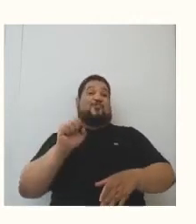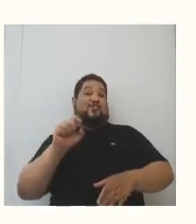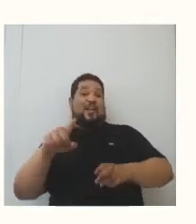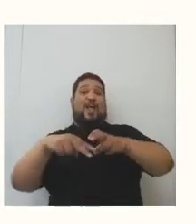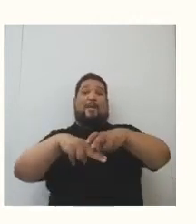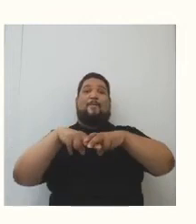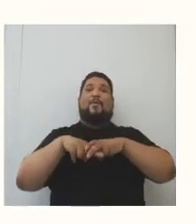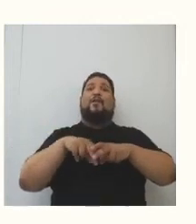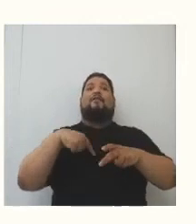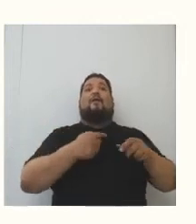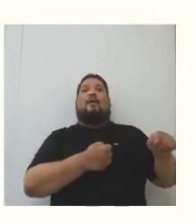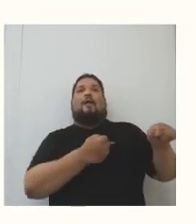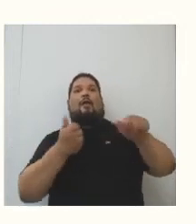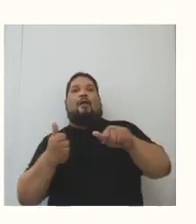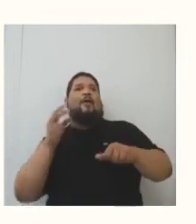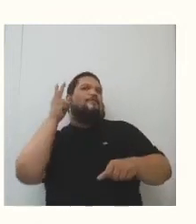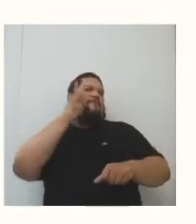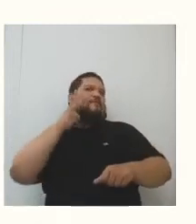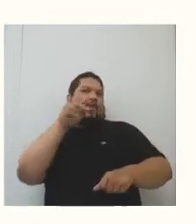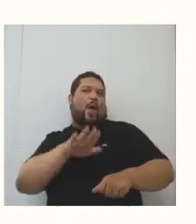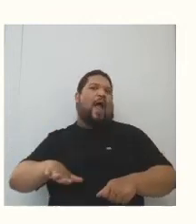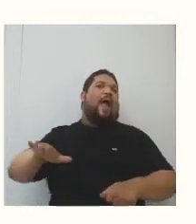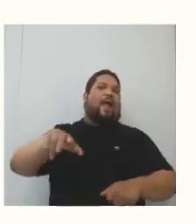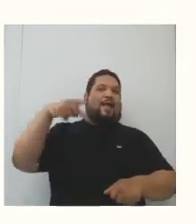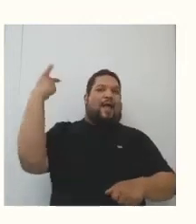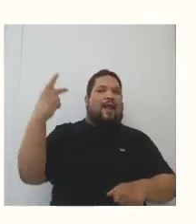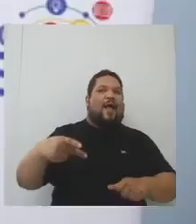muita oferta de vinho no mercado inglês.